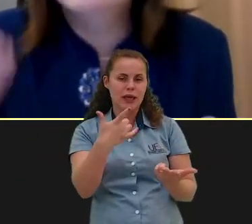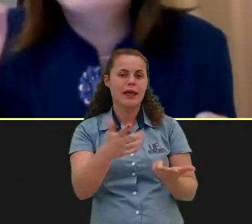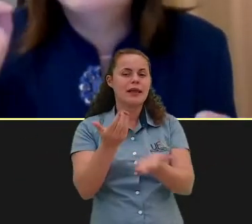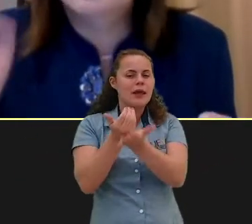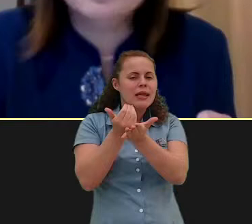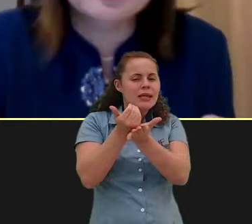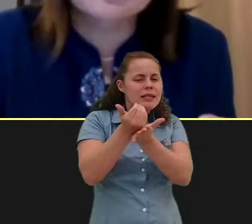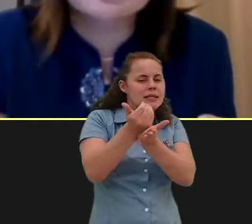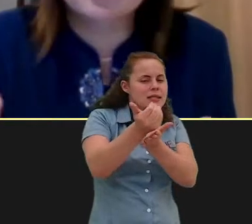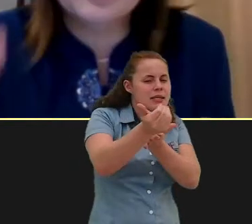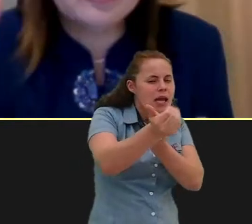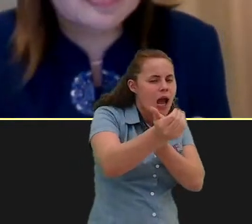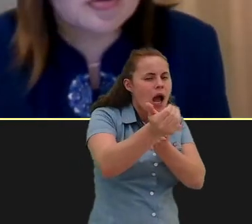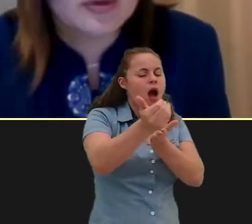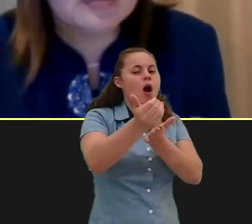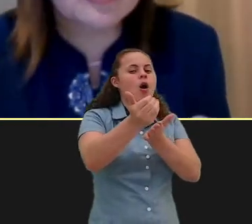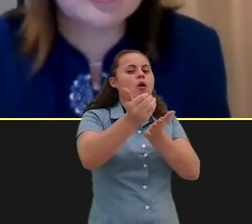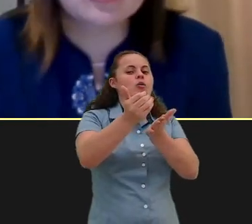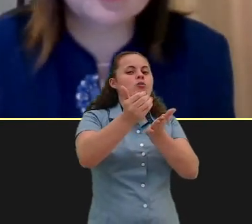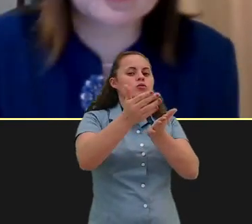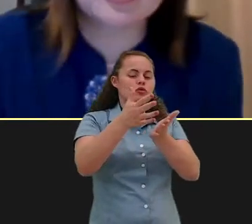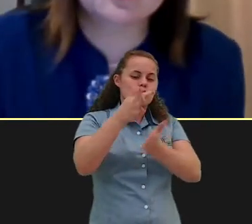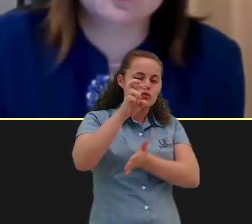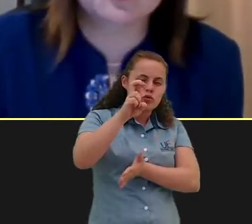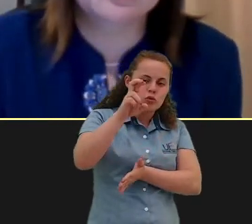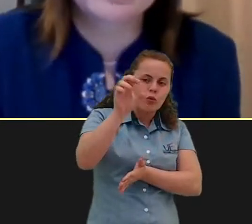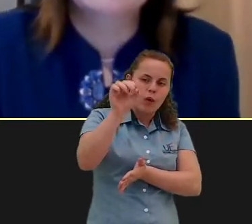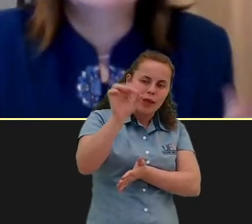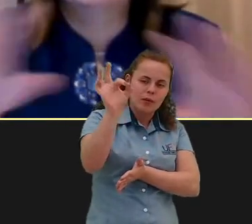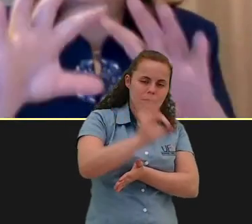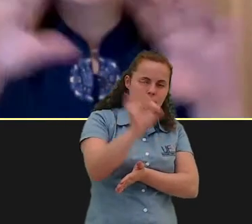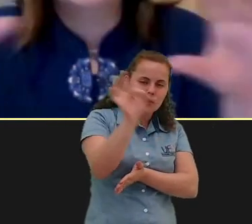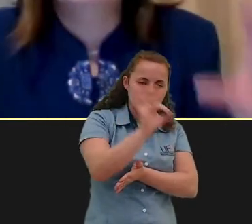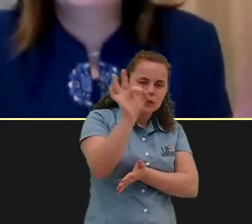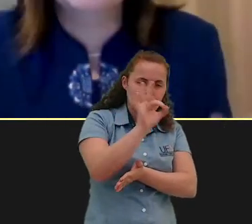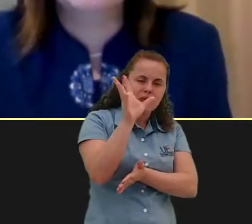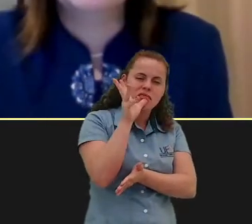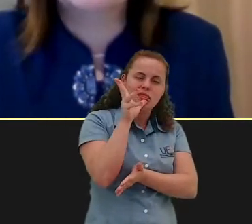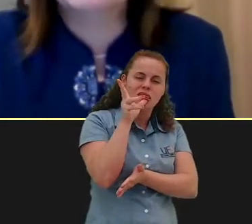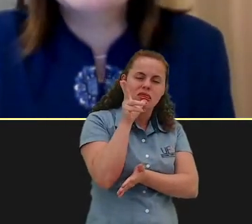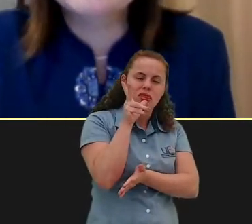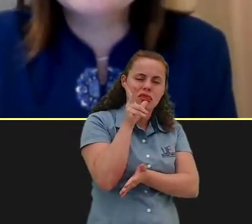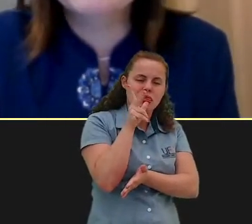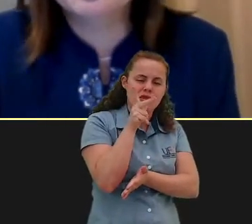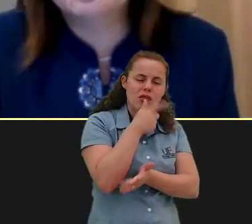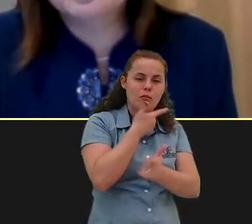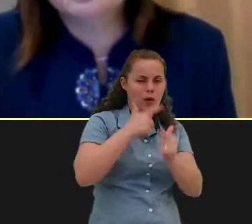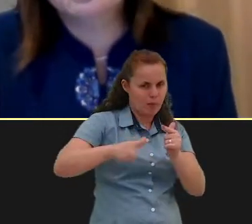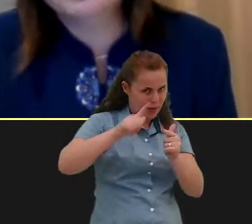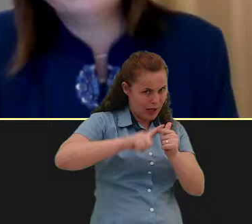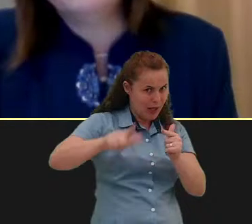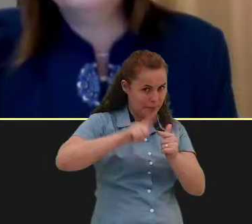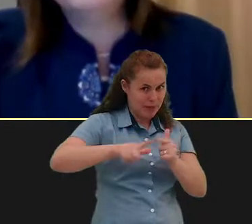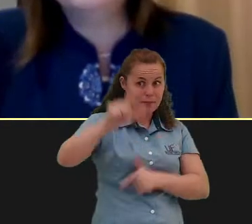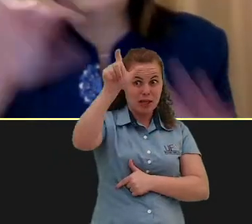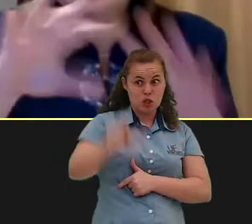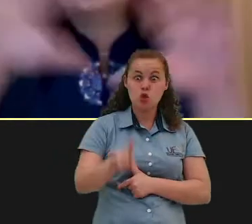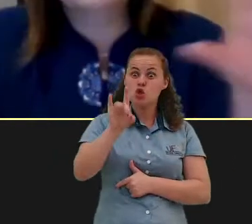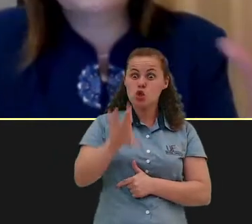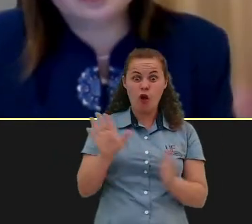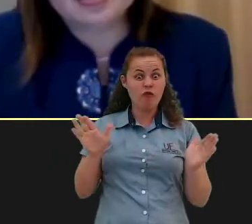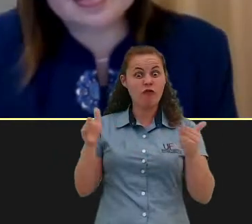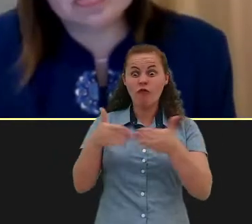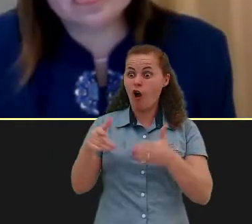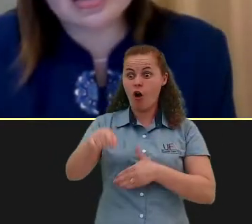durar, com certeza, no mínimo 50% do processo todo. Então, é um grande problema. Existem pessoas que só trabalham com isso, viu?